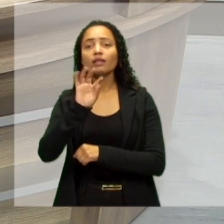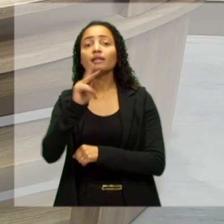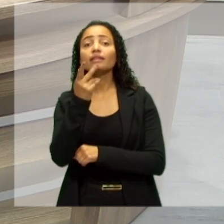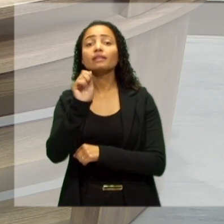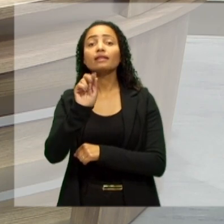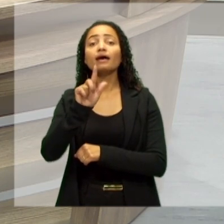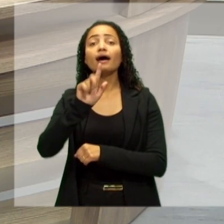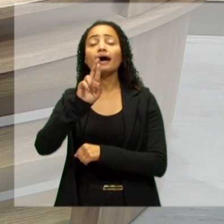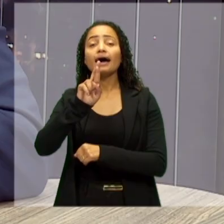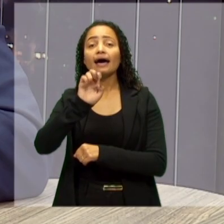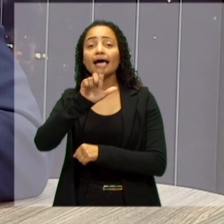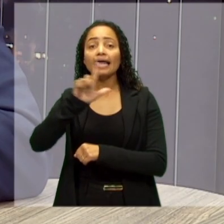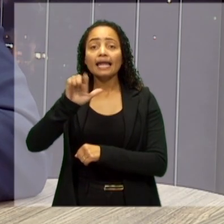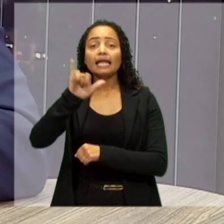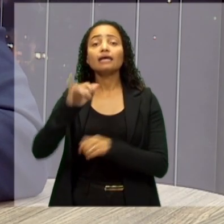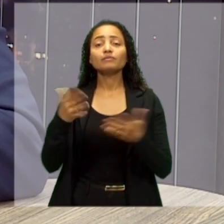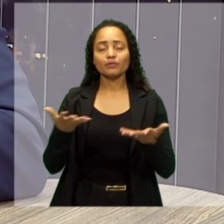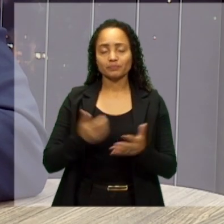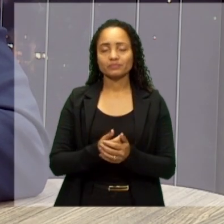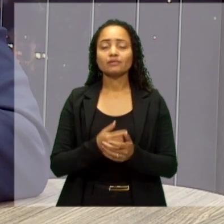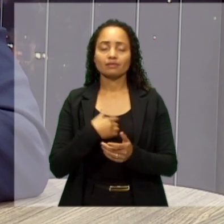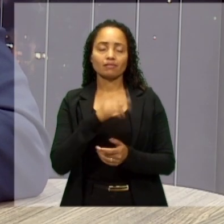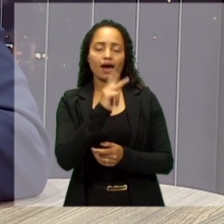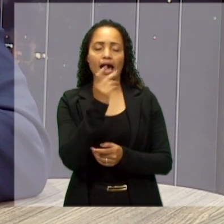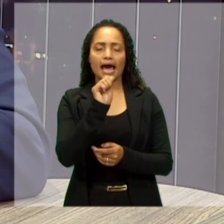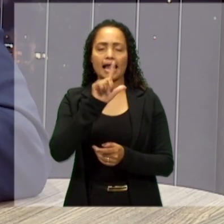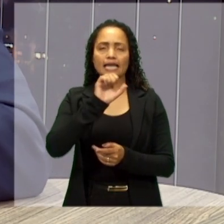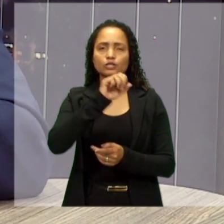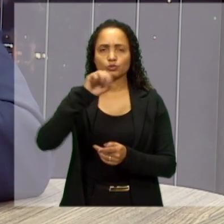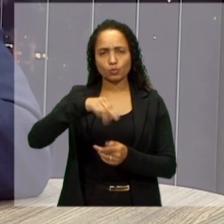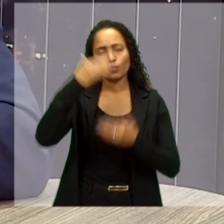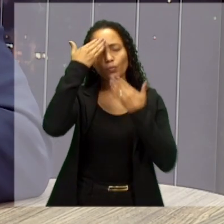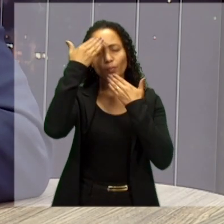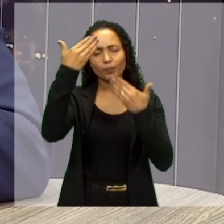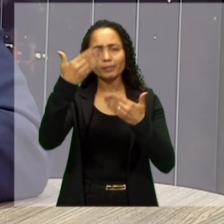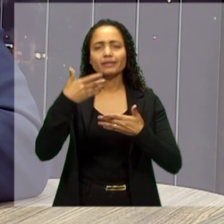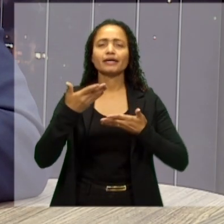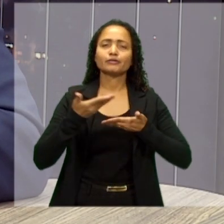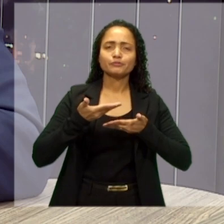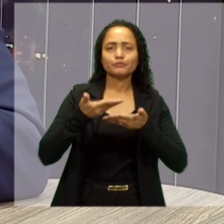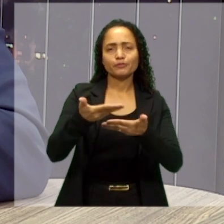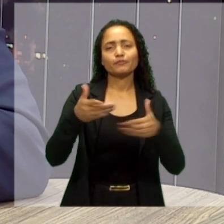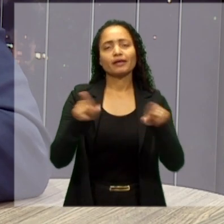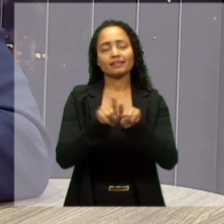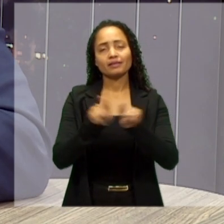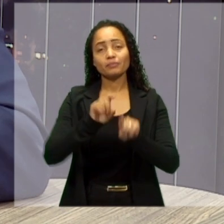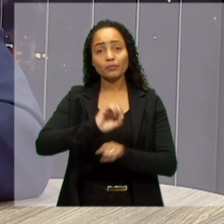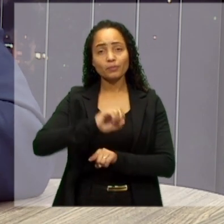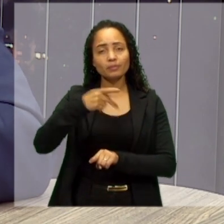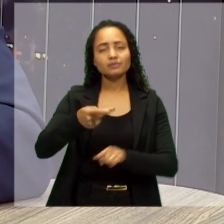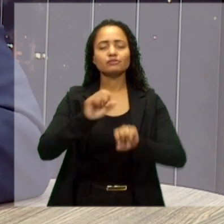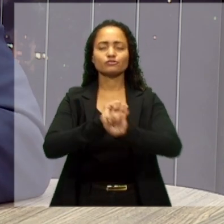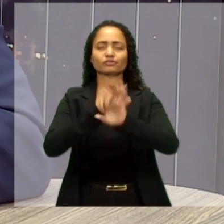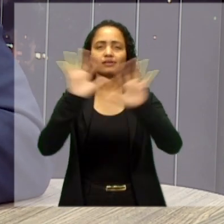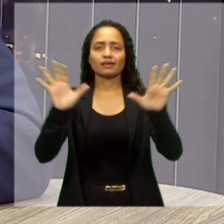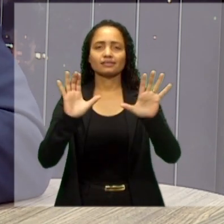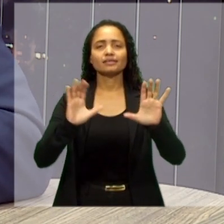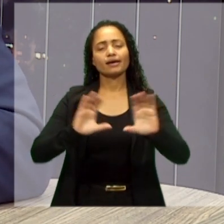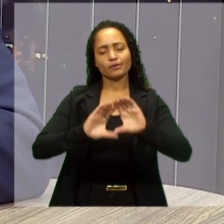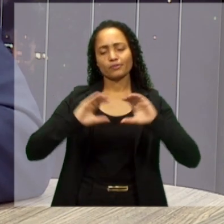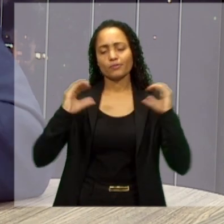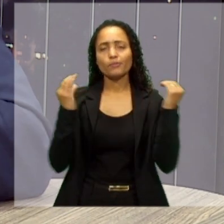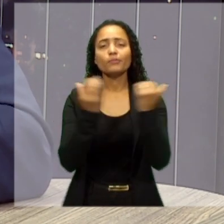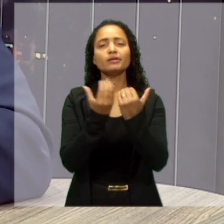bem-vindo aqui ao nosso programa. Muito obrigado, Elis. Obrigado pelo convite e pela oportunidade de esclarecer para a nossa comunidade o que é a Defensoria